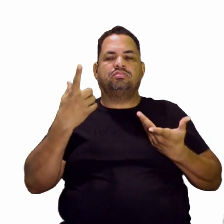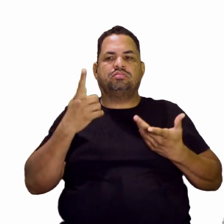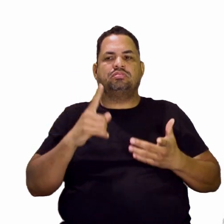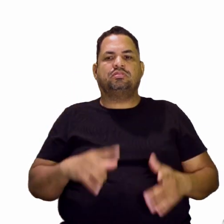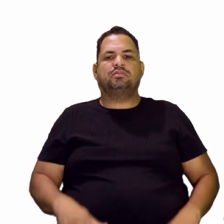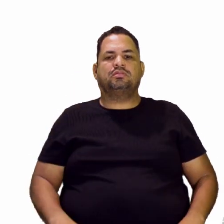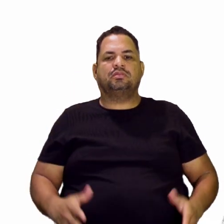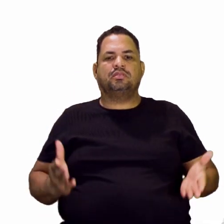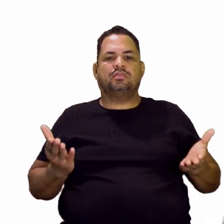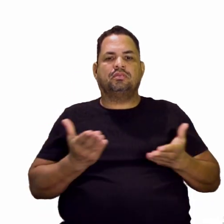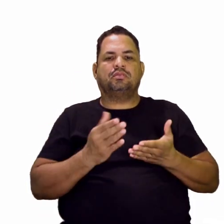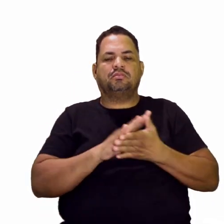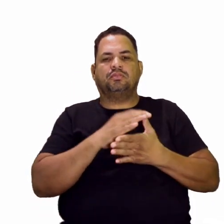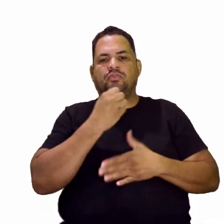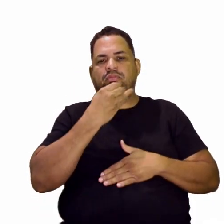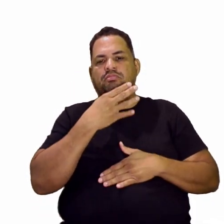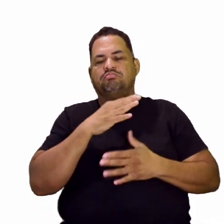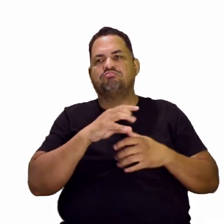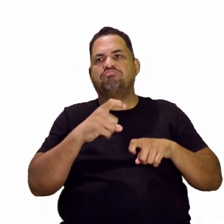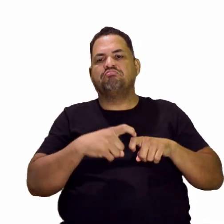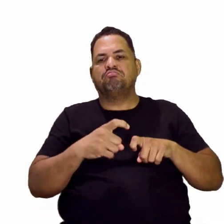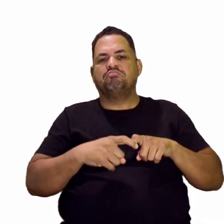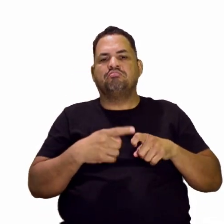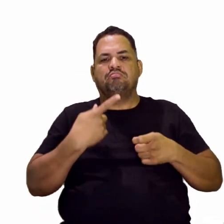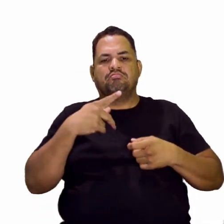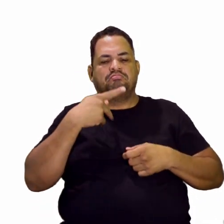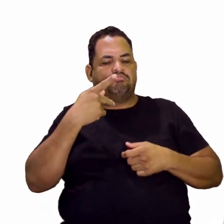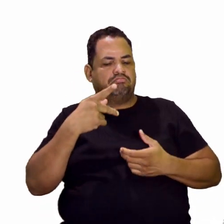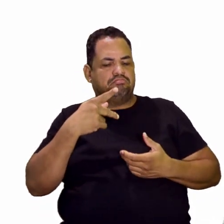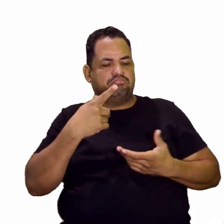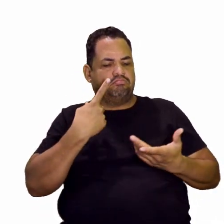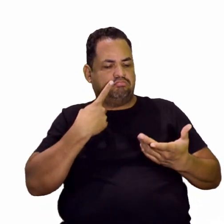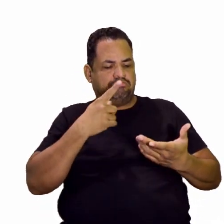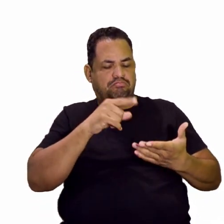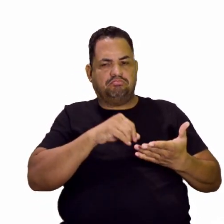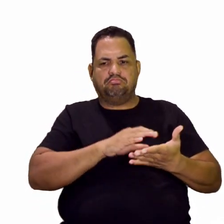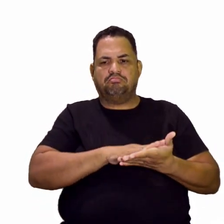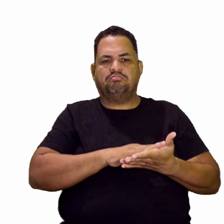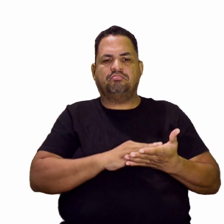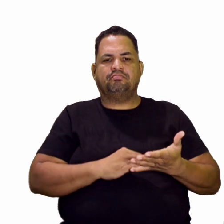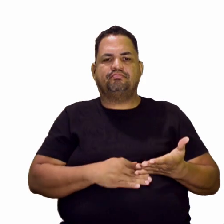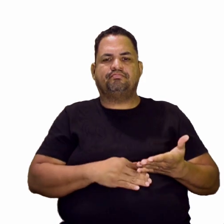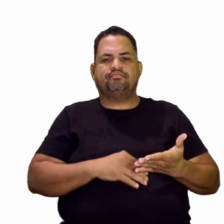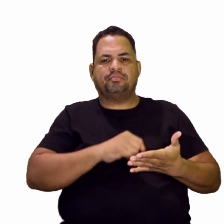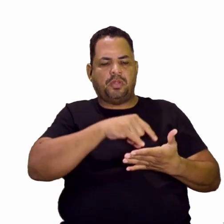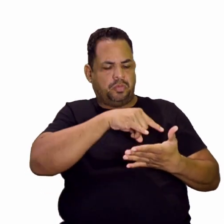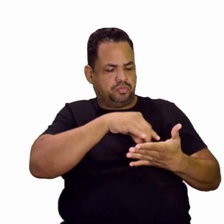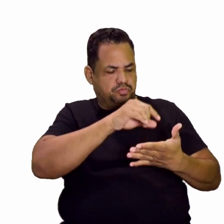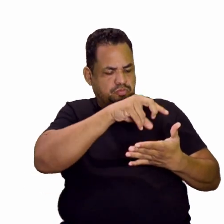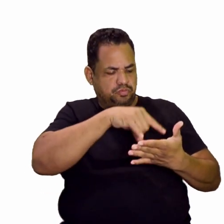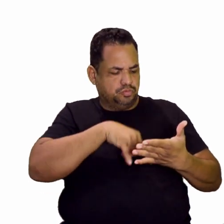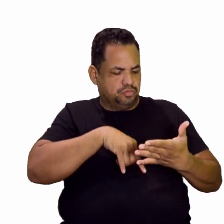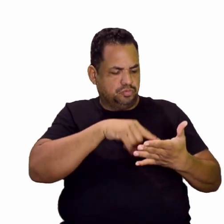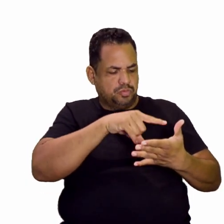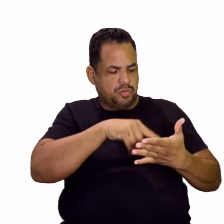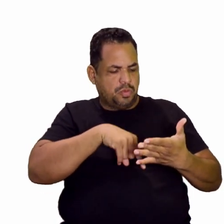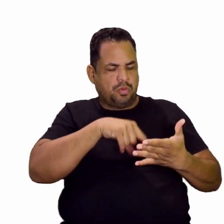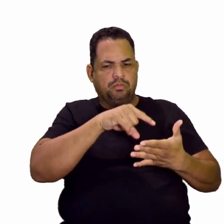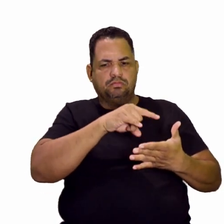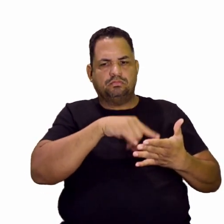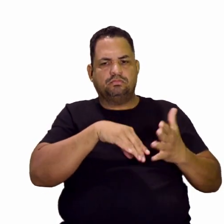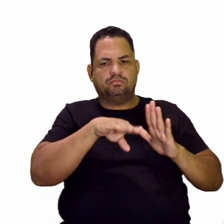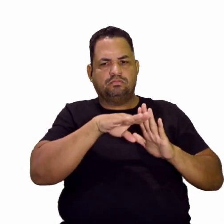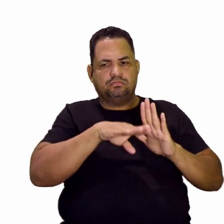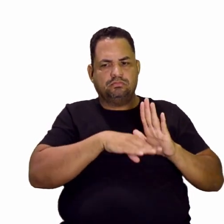dissesse, agora eu tô bom. E o médico, às vezes, só passa ali um remedinho leve, que às vezes,